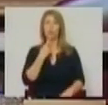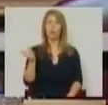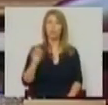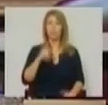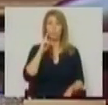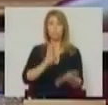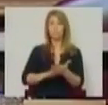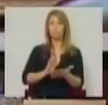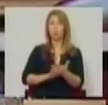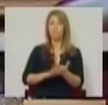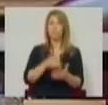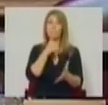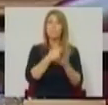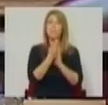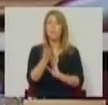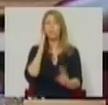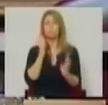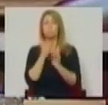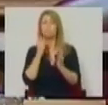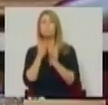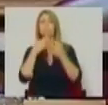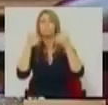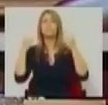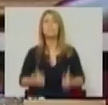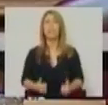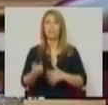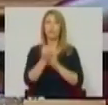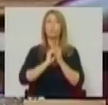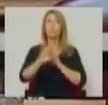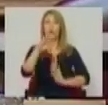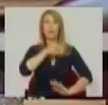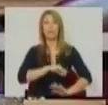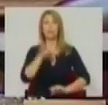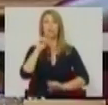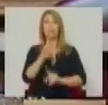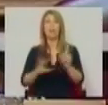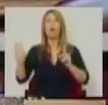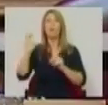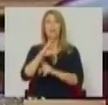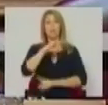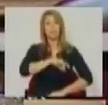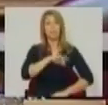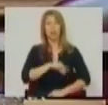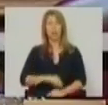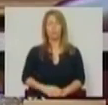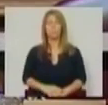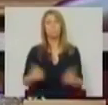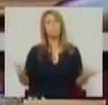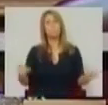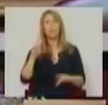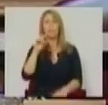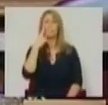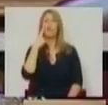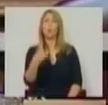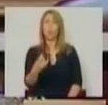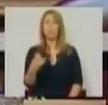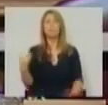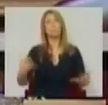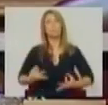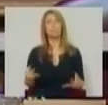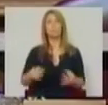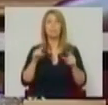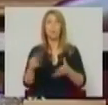foram medidas acertadas, estas de devolução de rendimentos e de aumento do salário. E também reconhecemos à partida